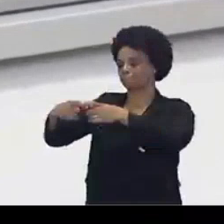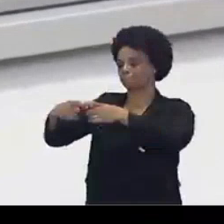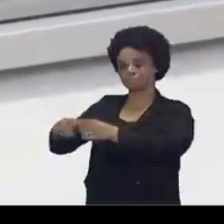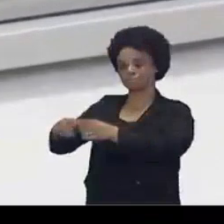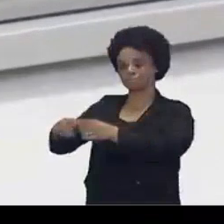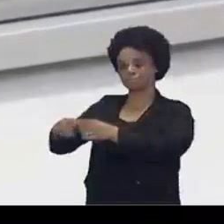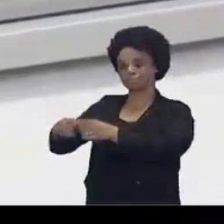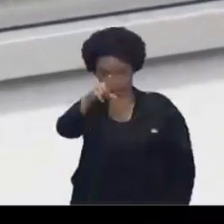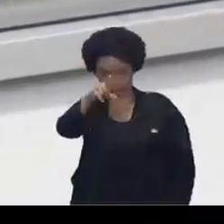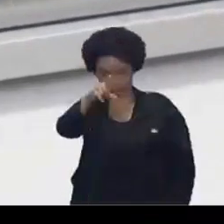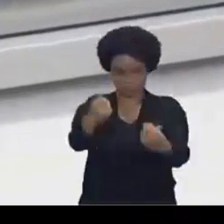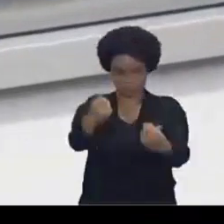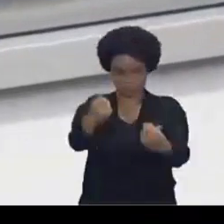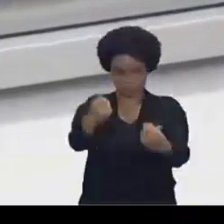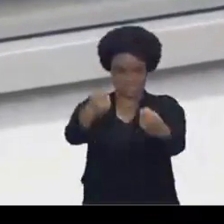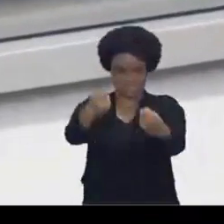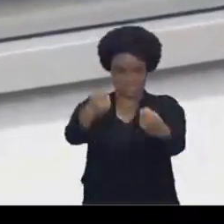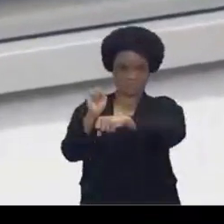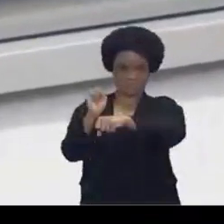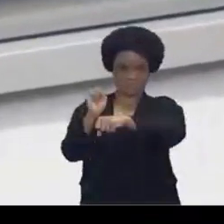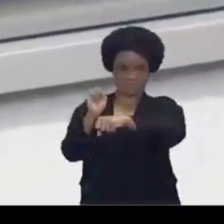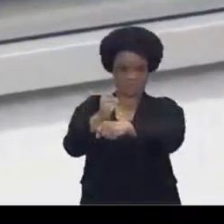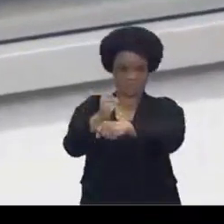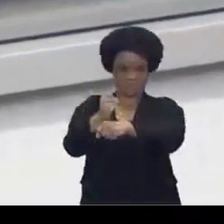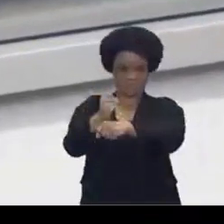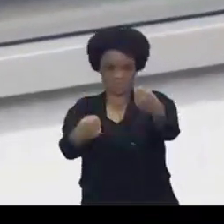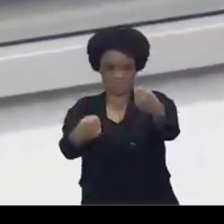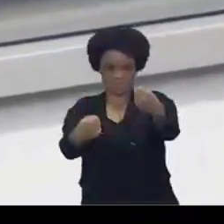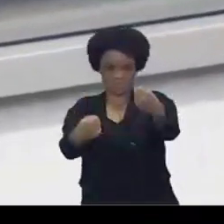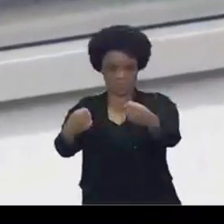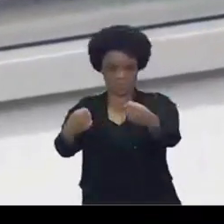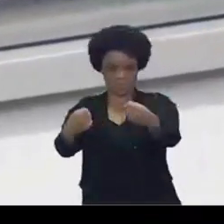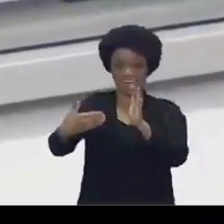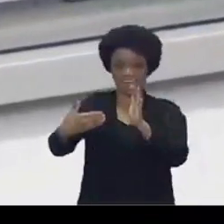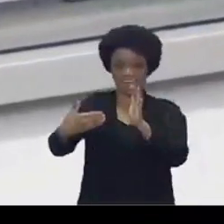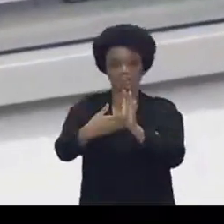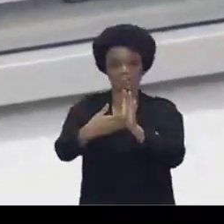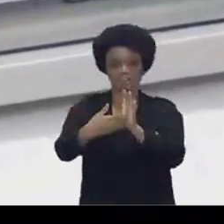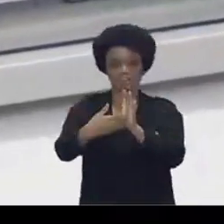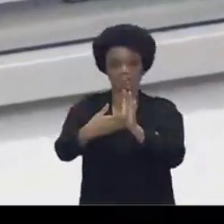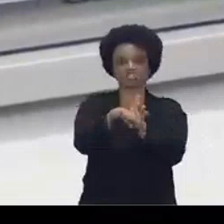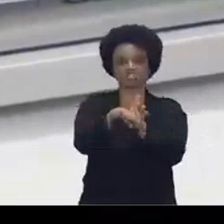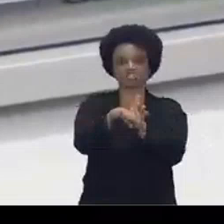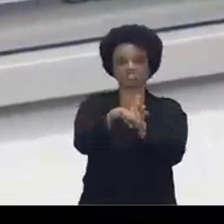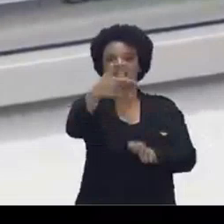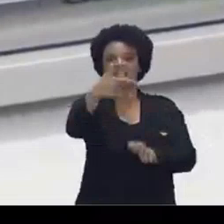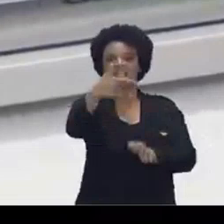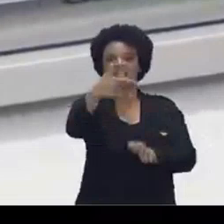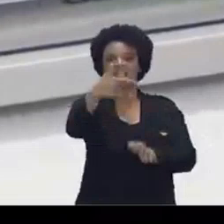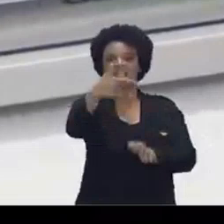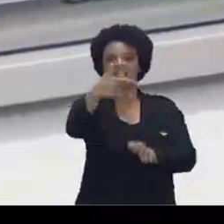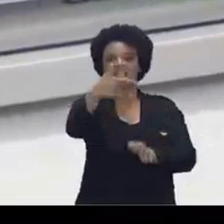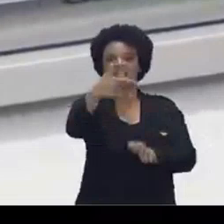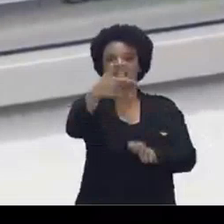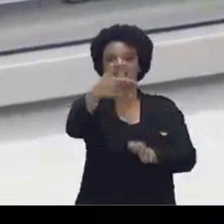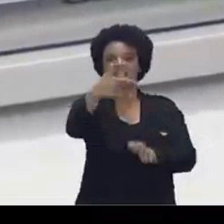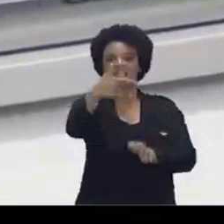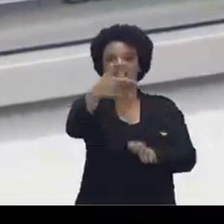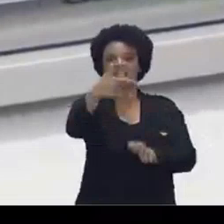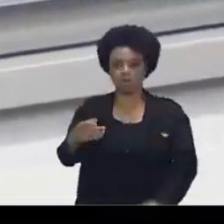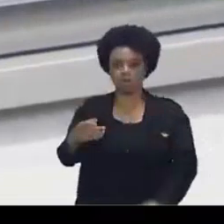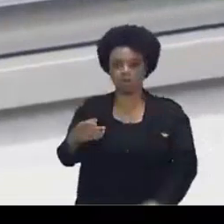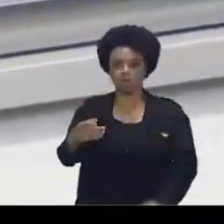o seu carro parado, e até você alcançar, por exemplo, 20 km por hora, ou seja, se você se mantivesse